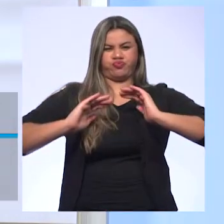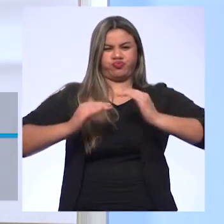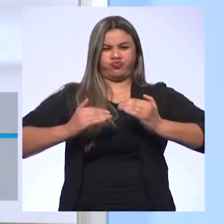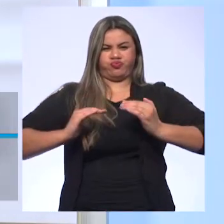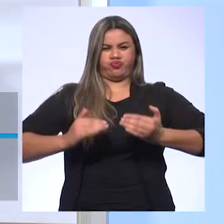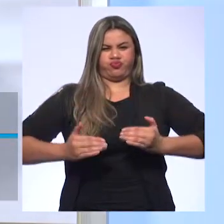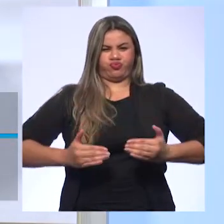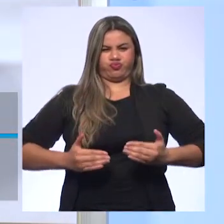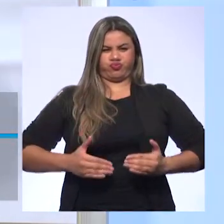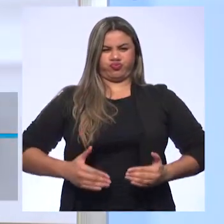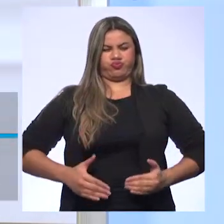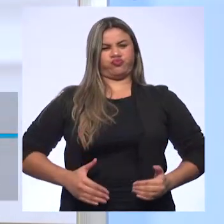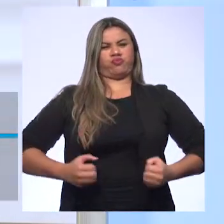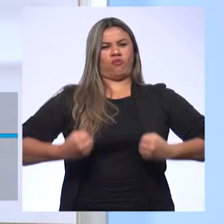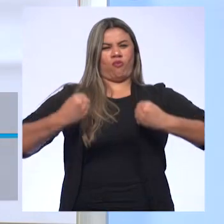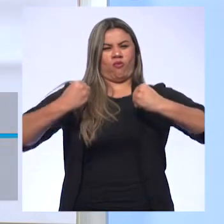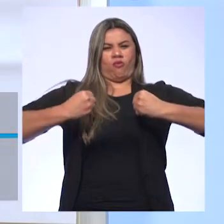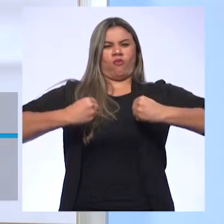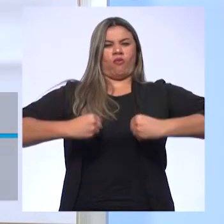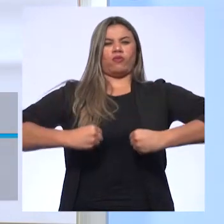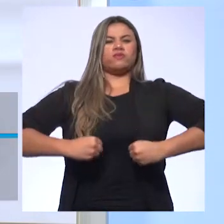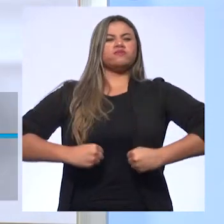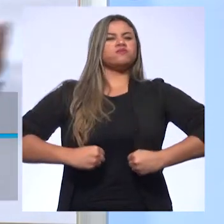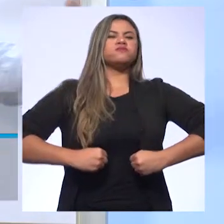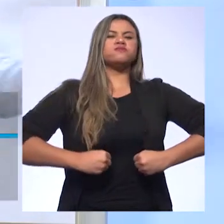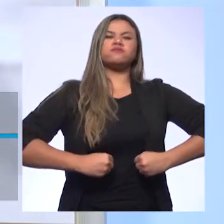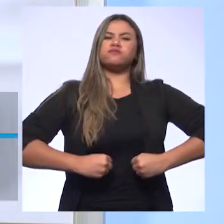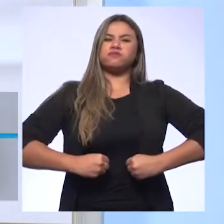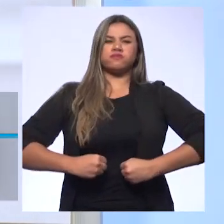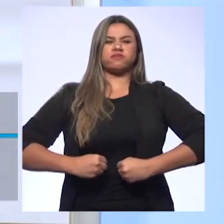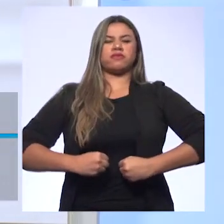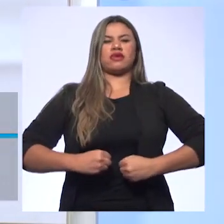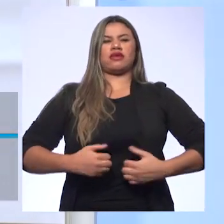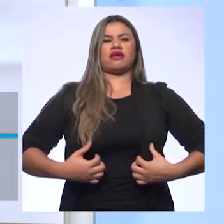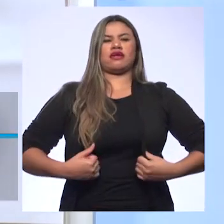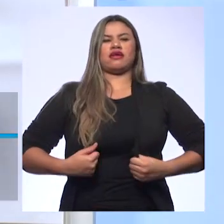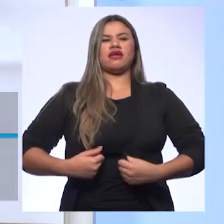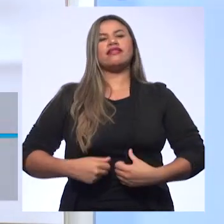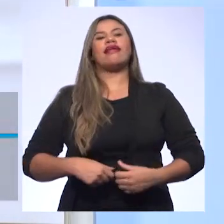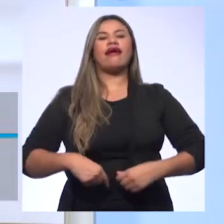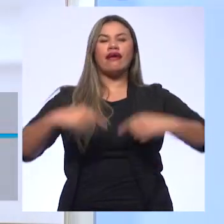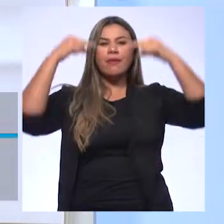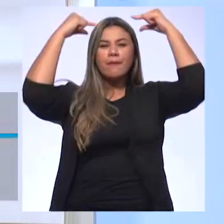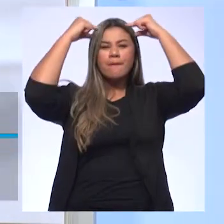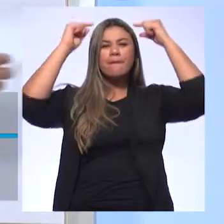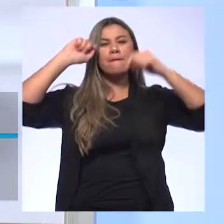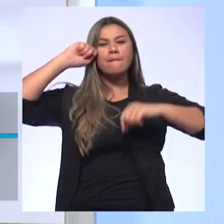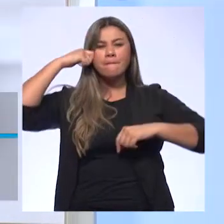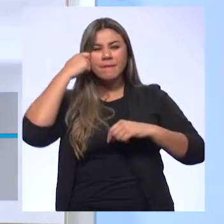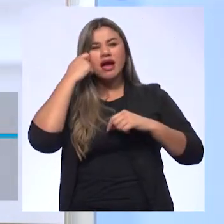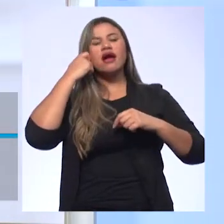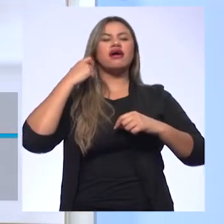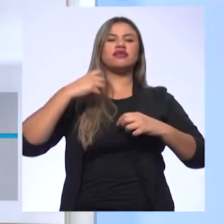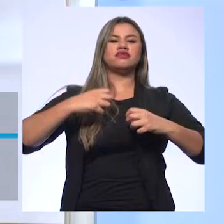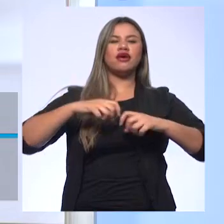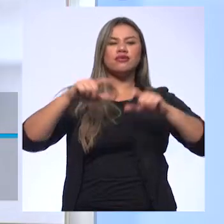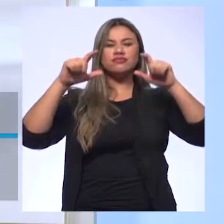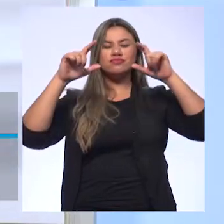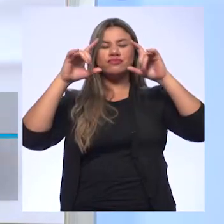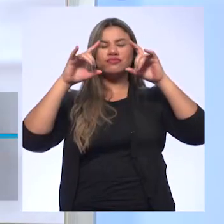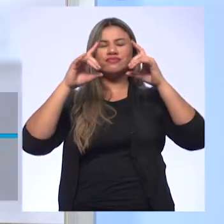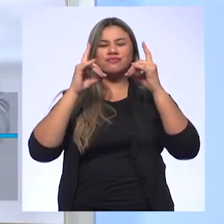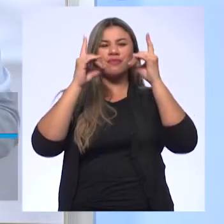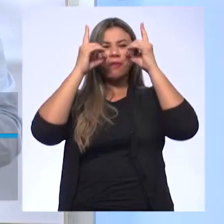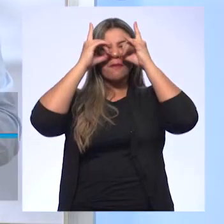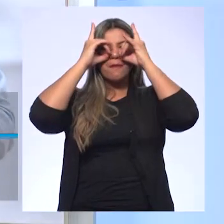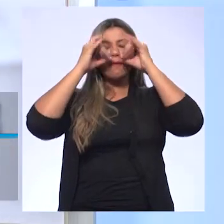mesmo, para mostrar aquele físico avantajado, né? Nós temos ali o Pantera Negra, o Batman, o Superman, enfim, misturando aí um pouco desse com,